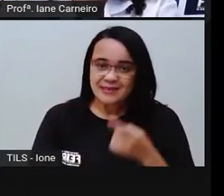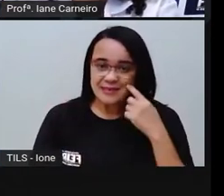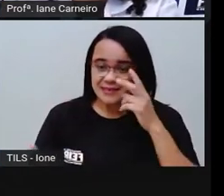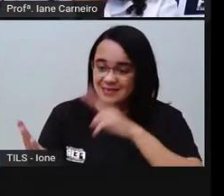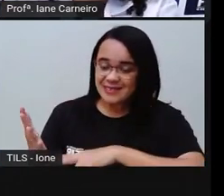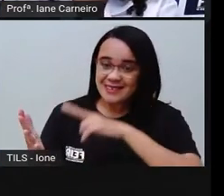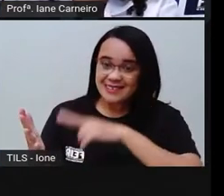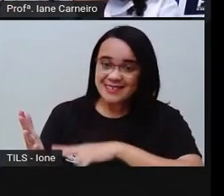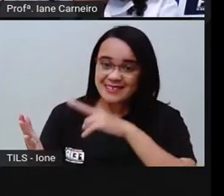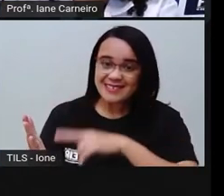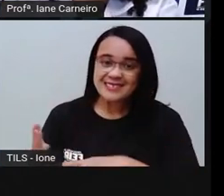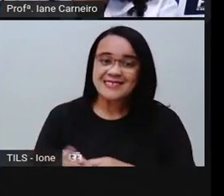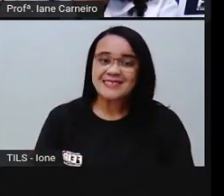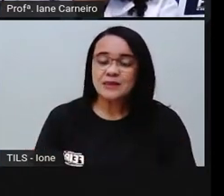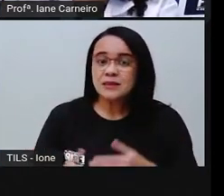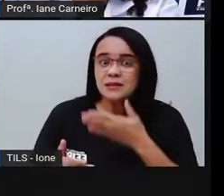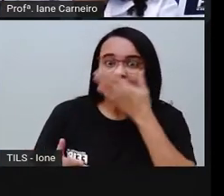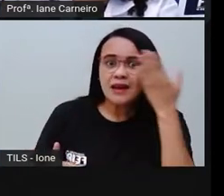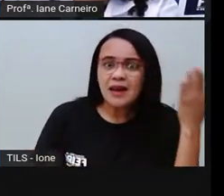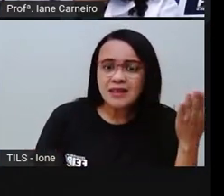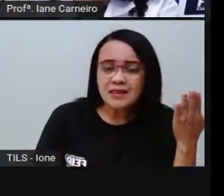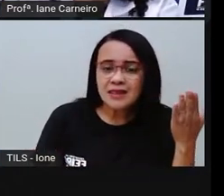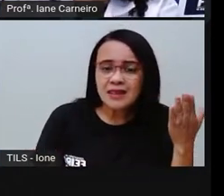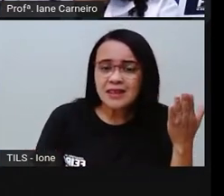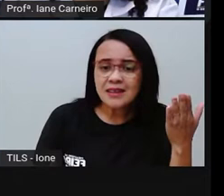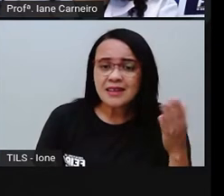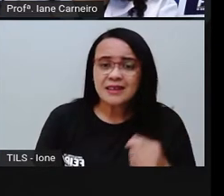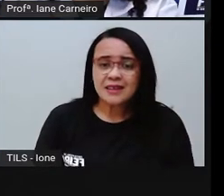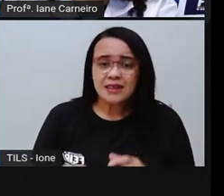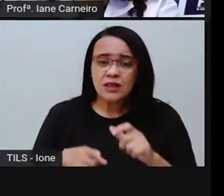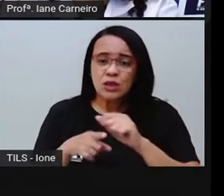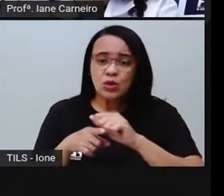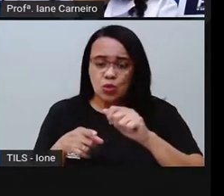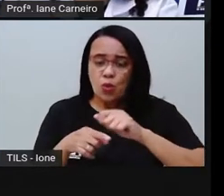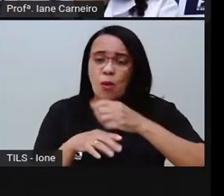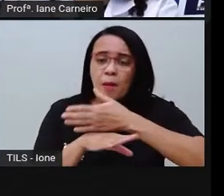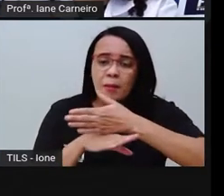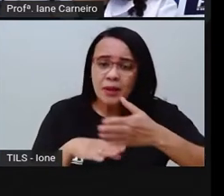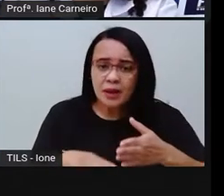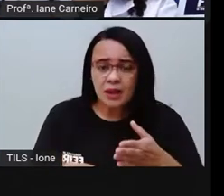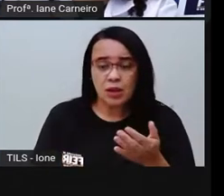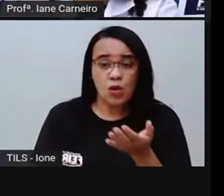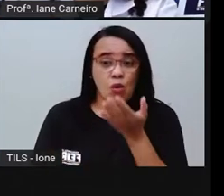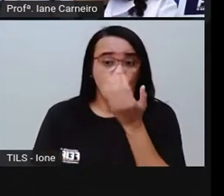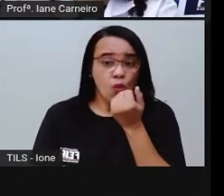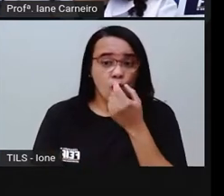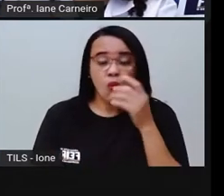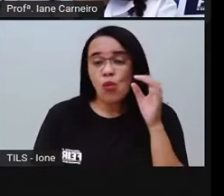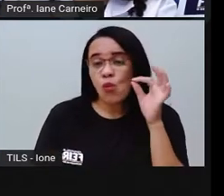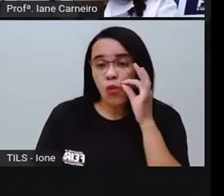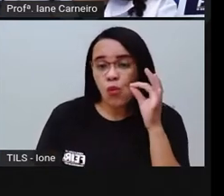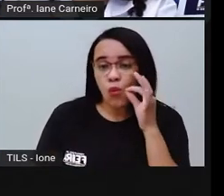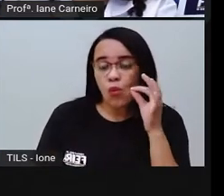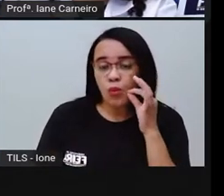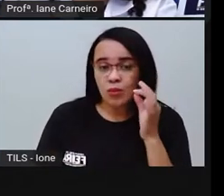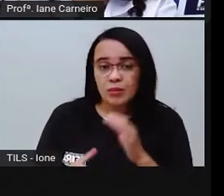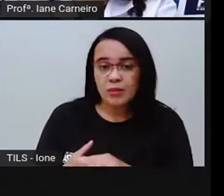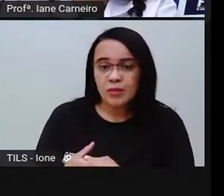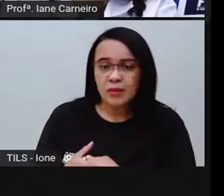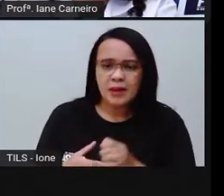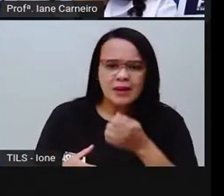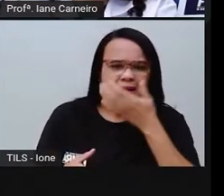cadê o toucinho que estava aqui o toucinho que estava aqui o gato comeu fazer o gato